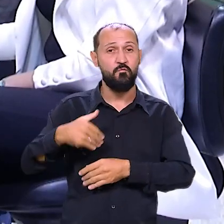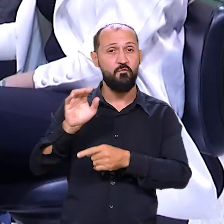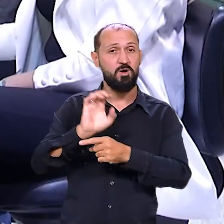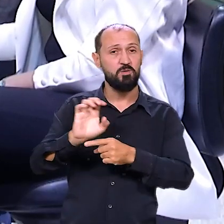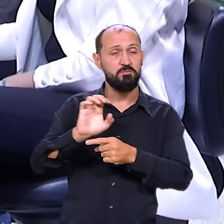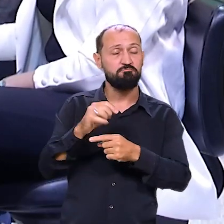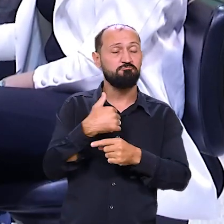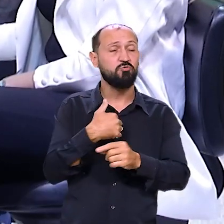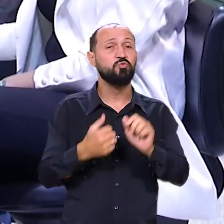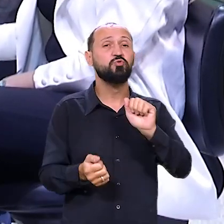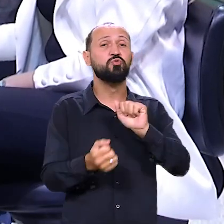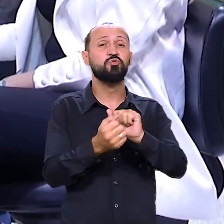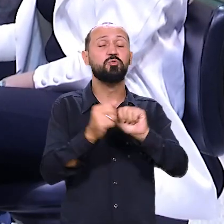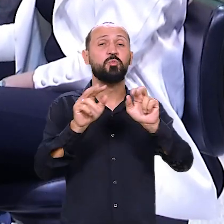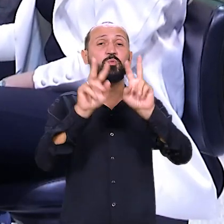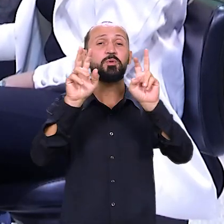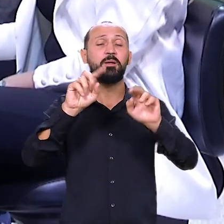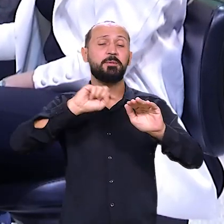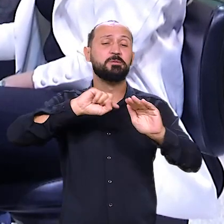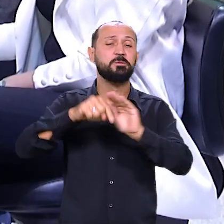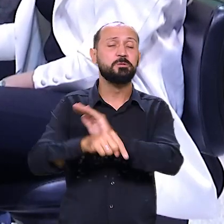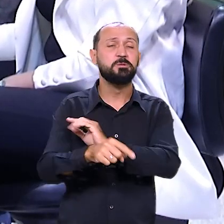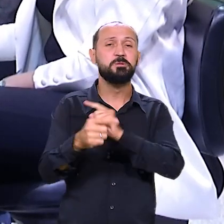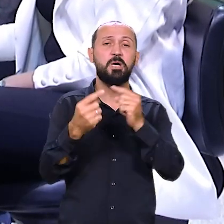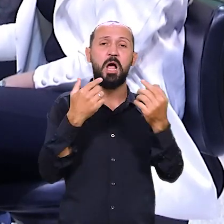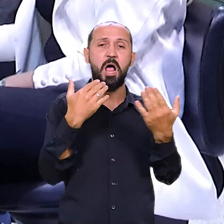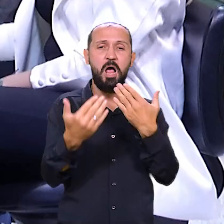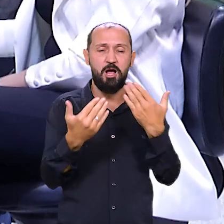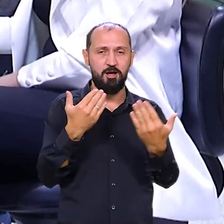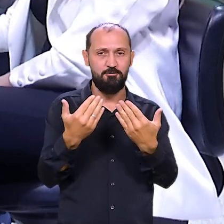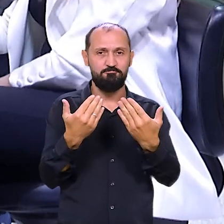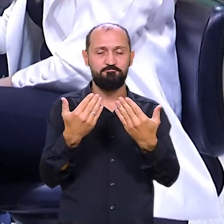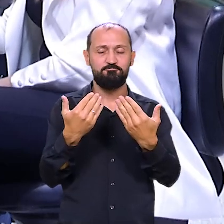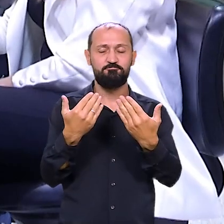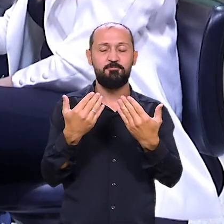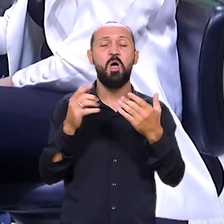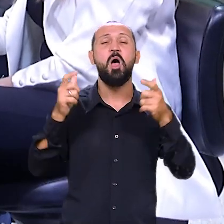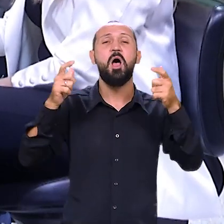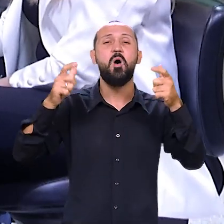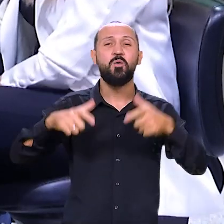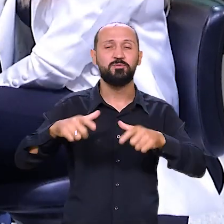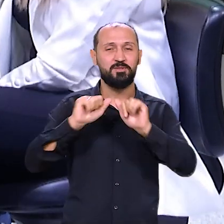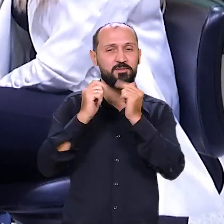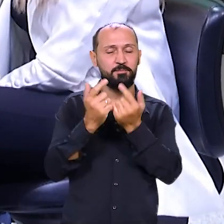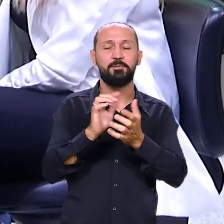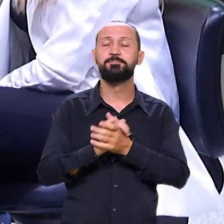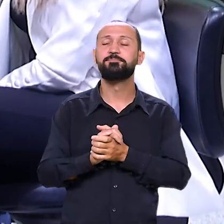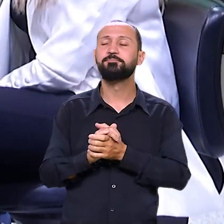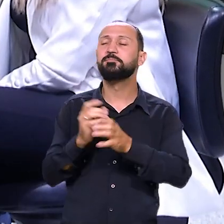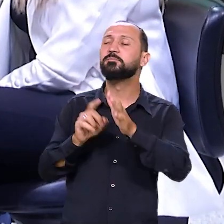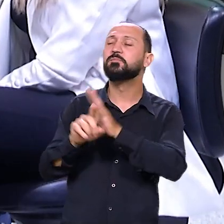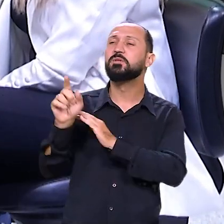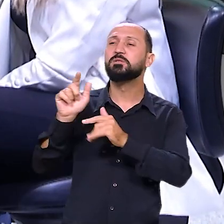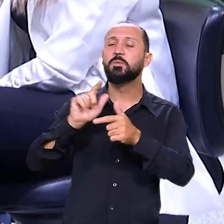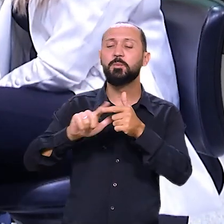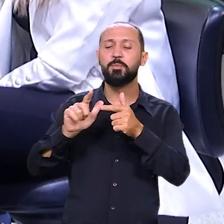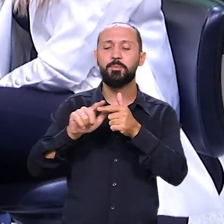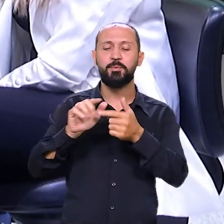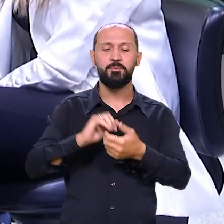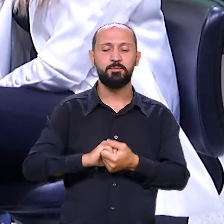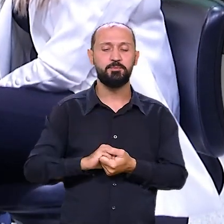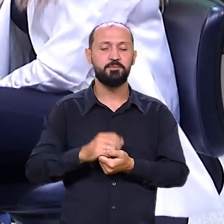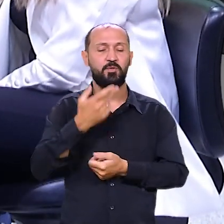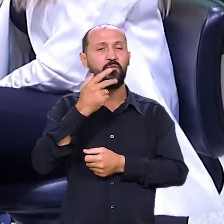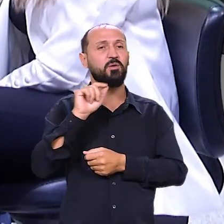governo do Estado, para aprofundar, né, o debate na Assembleia Legislativa. Esses problemas que o